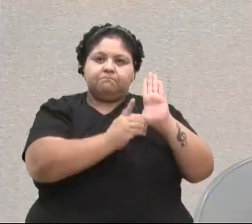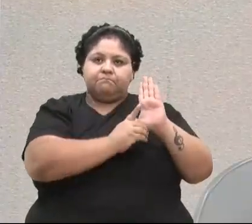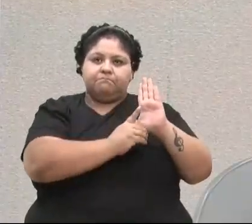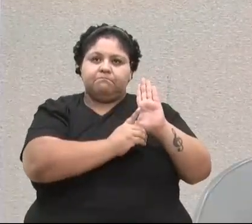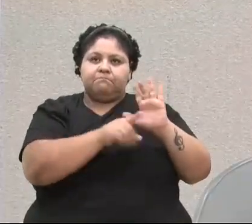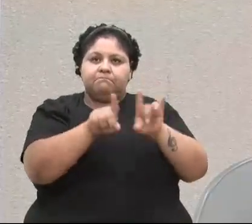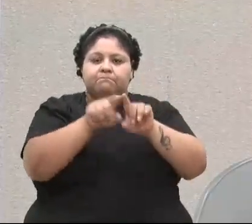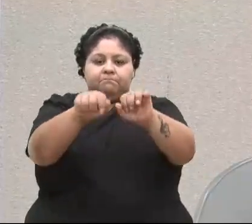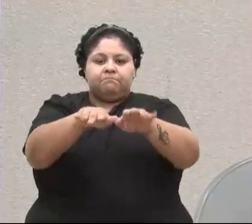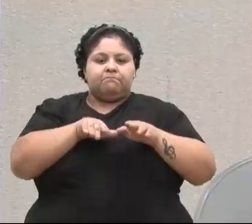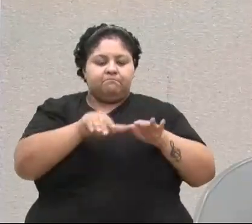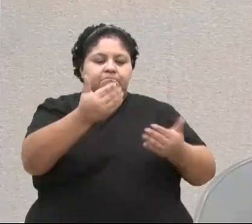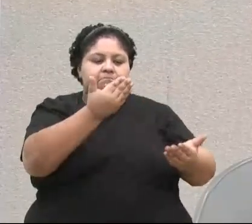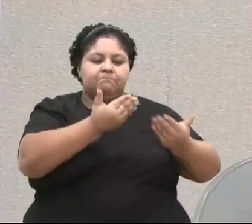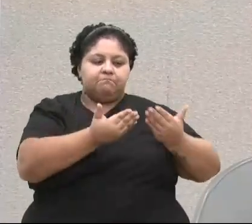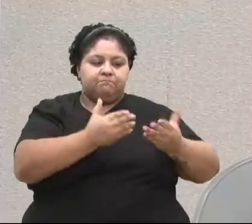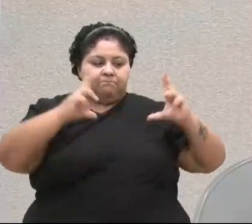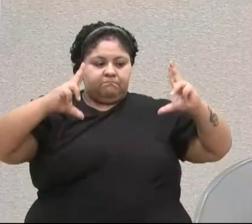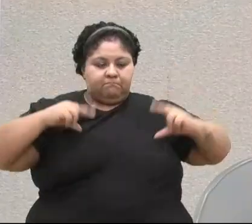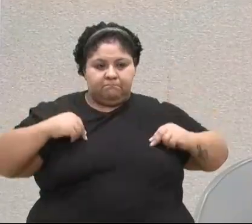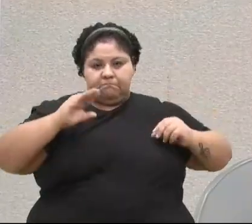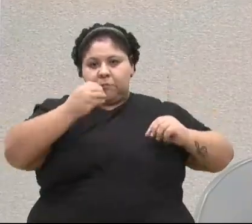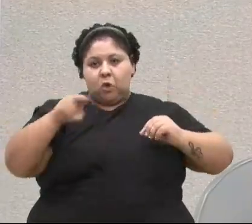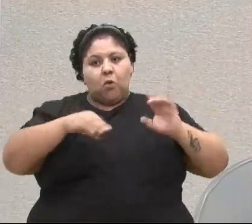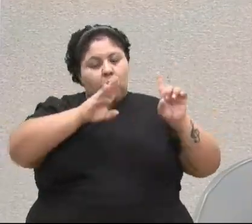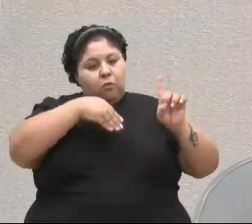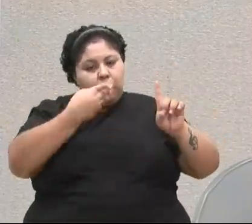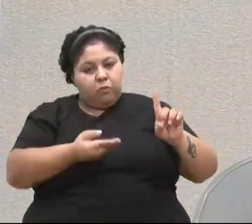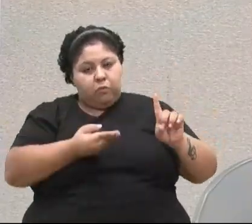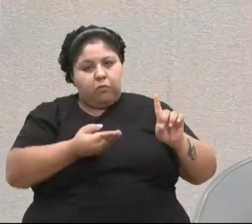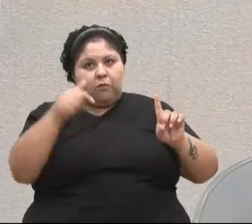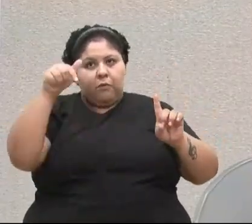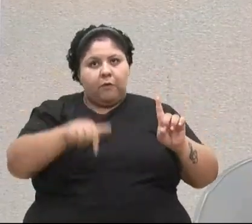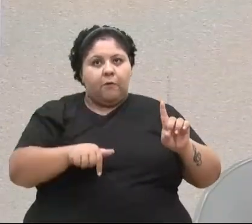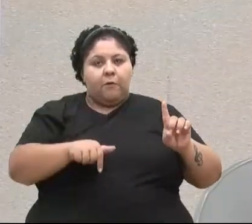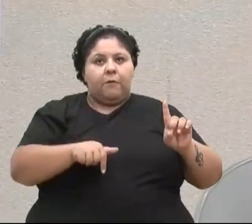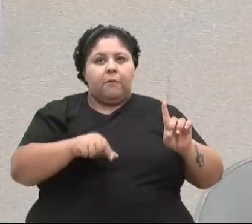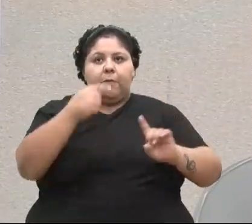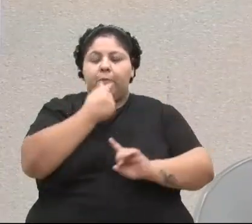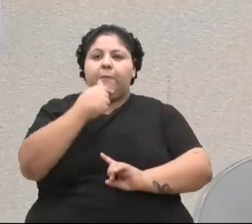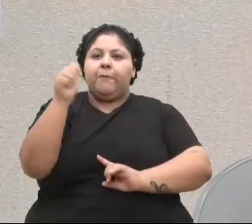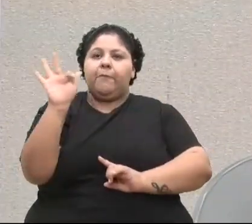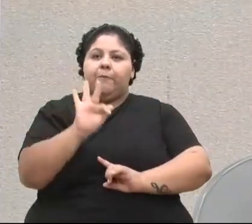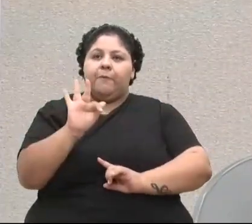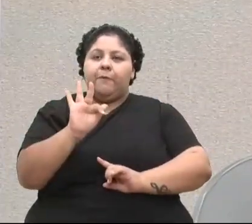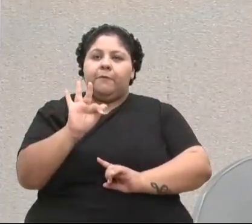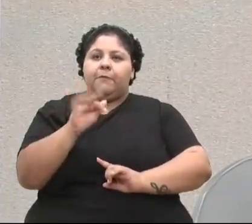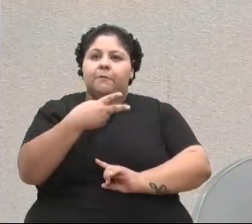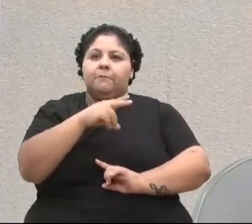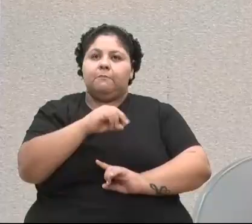cabendo ao plenário avaliar o merecimento de tal homenagem. Salvo o melhor juízo, este é o parecer, Caxias do Sul, 7 de fevereiro de